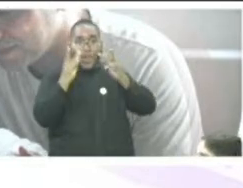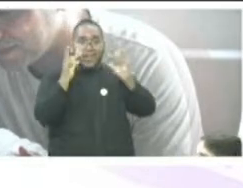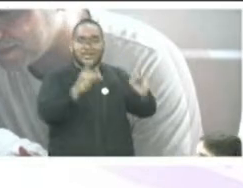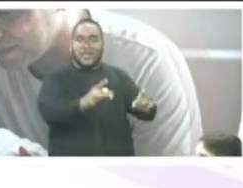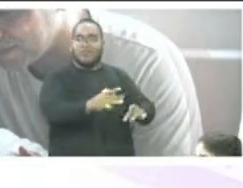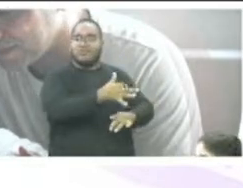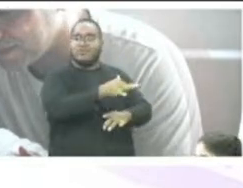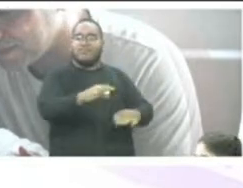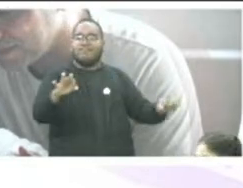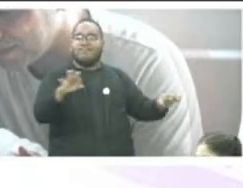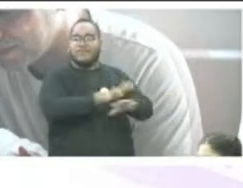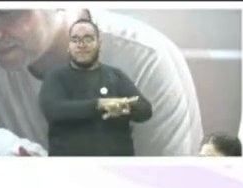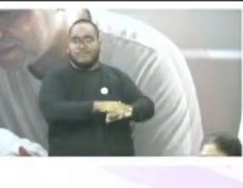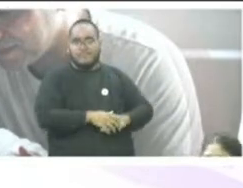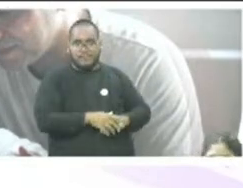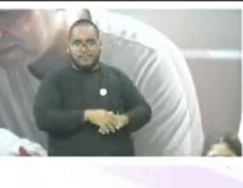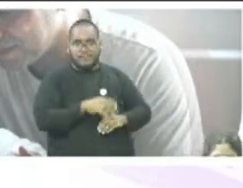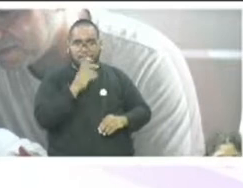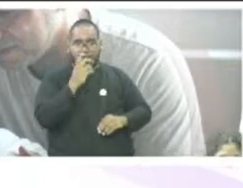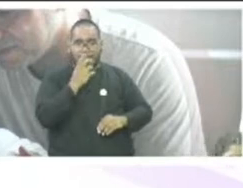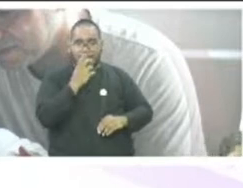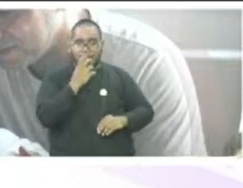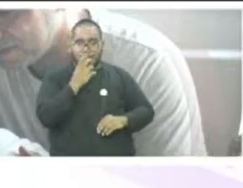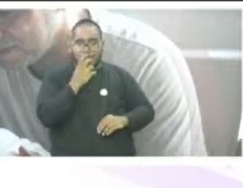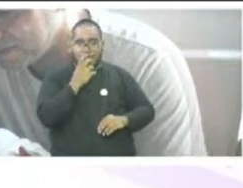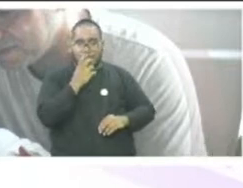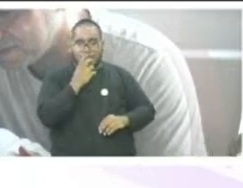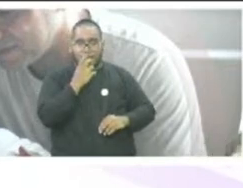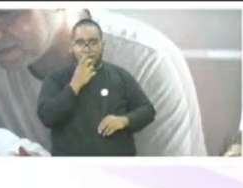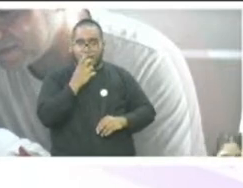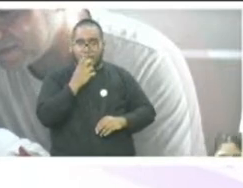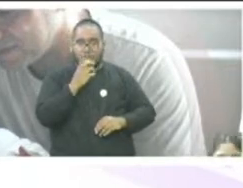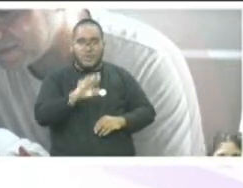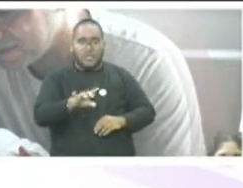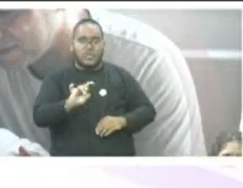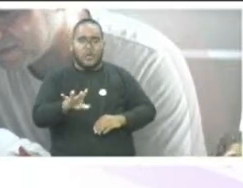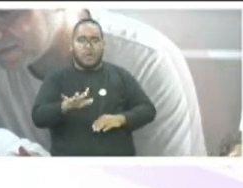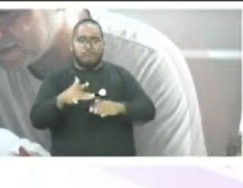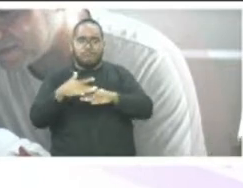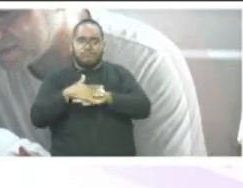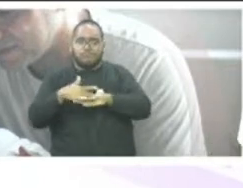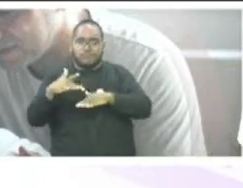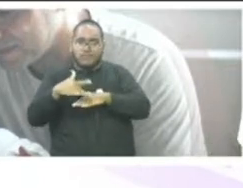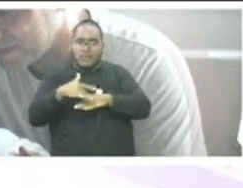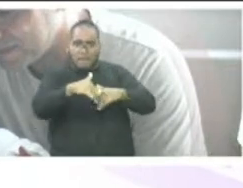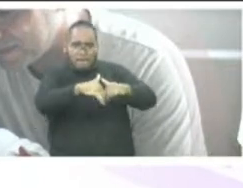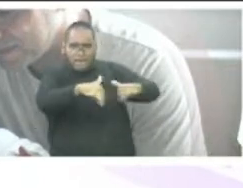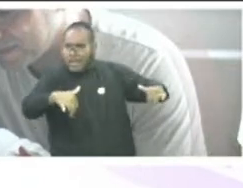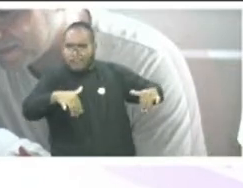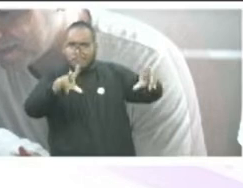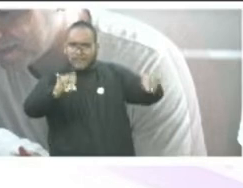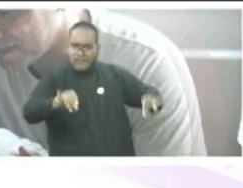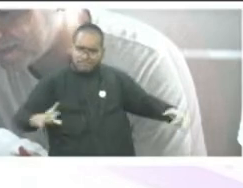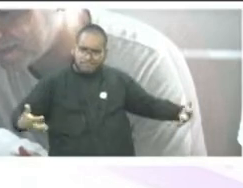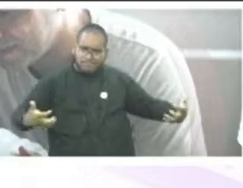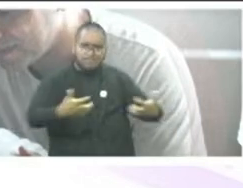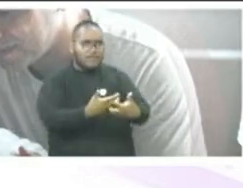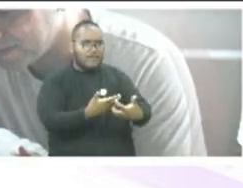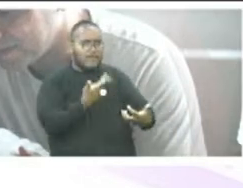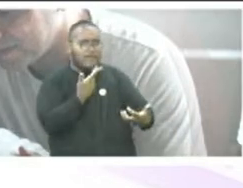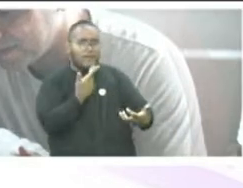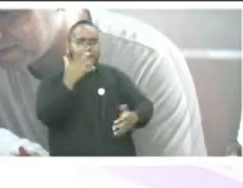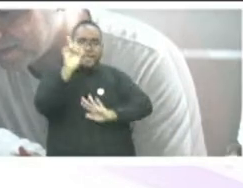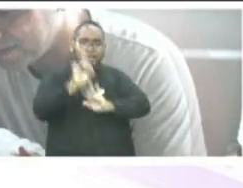está falando sobre contato pele a pele exclusivamente, é zero separação. A gente está falando de direito de